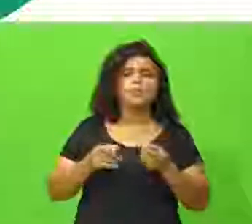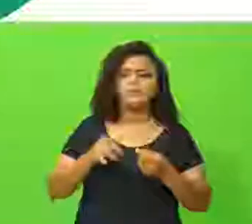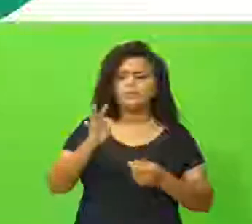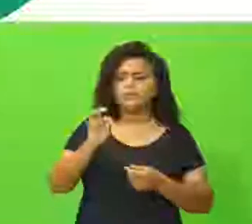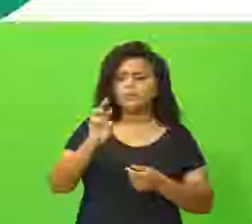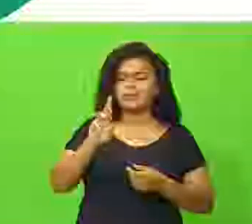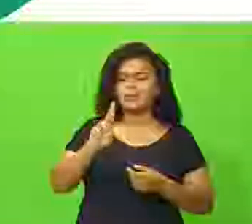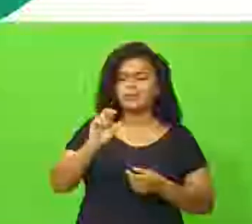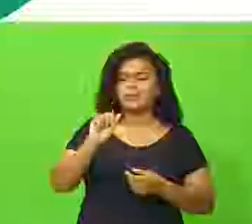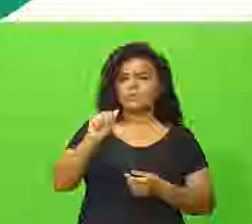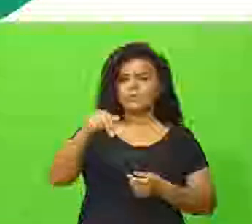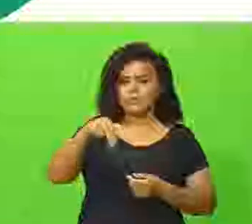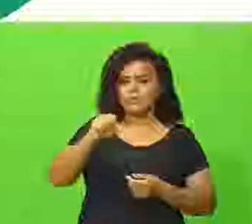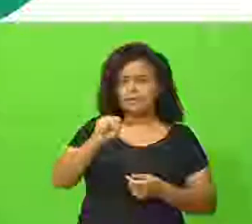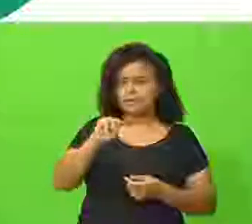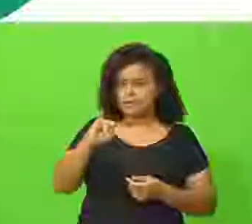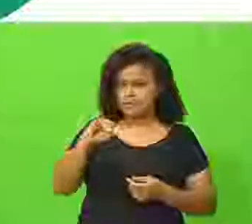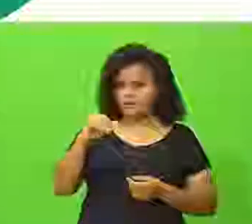não compreendi muito bem.